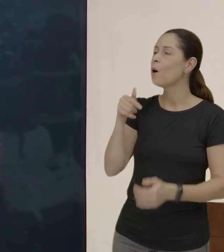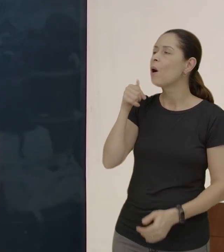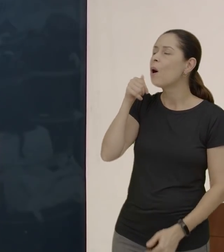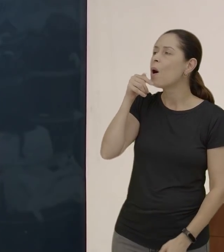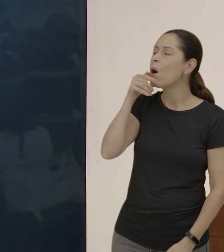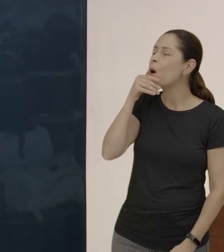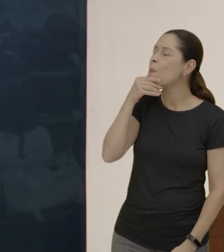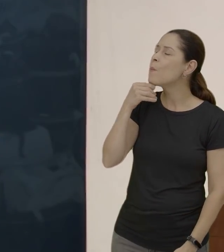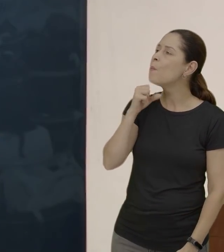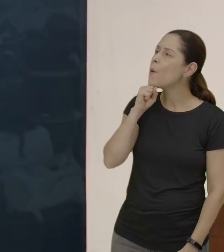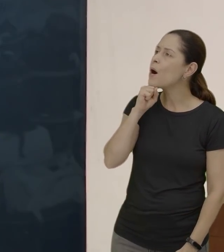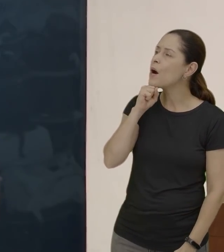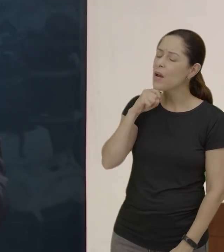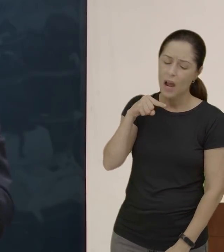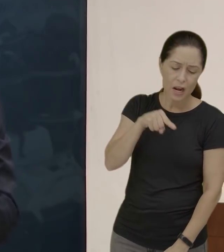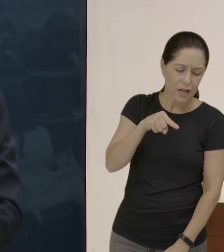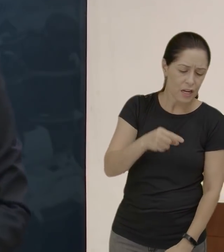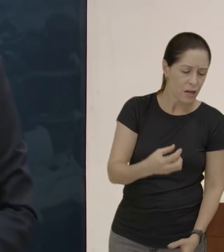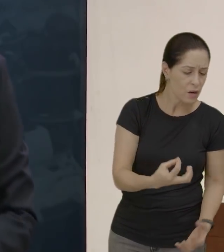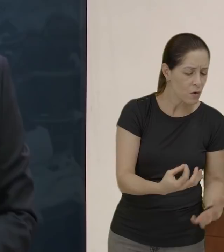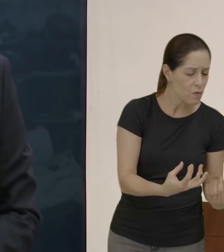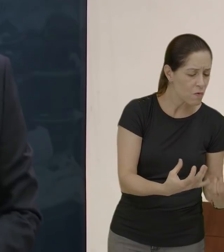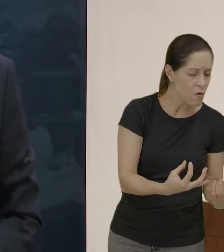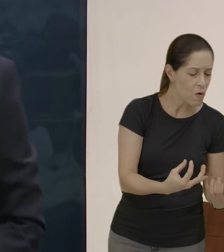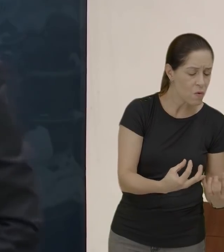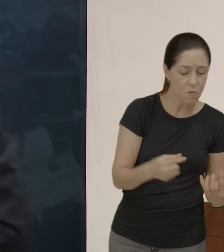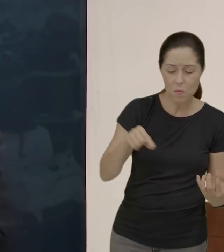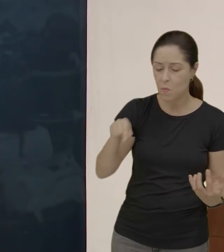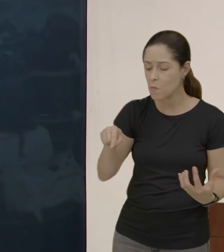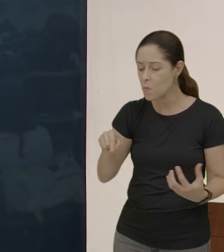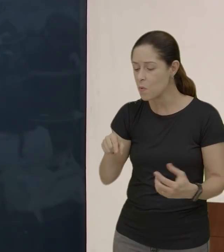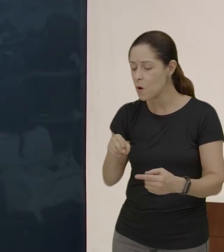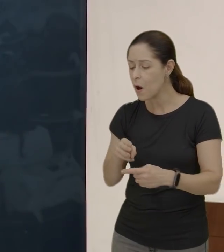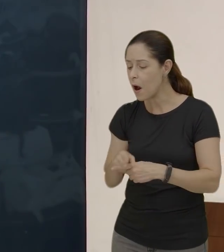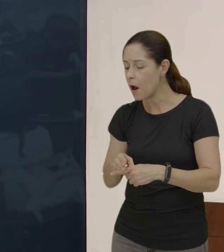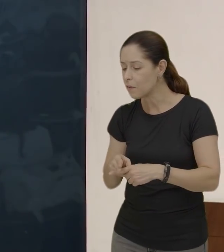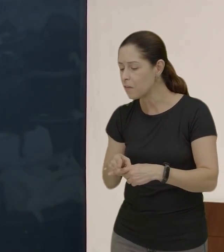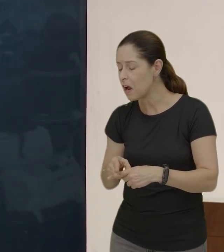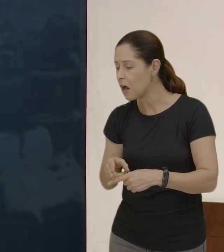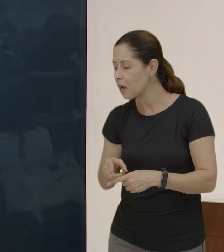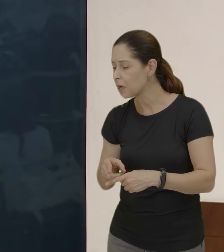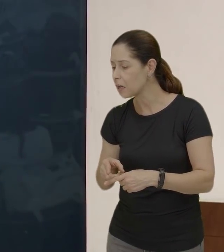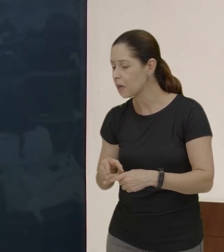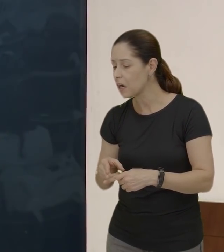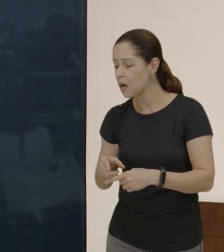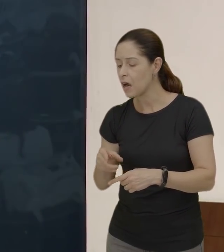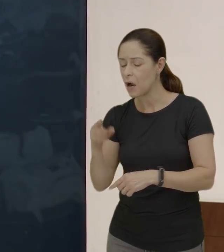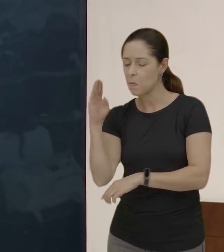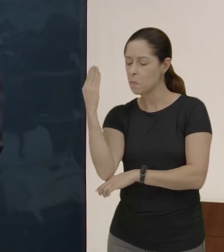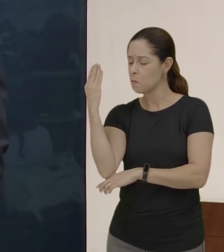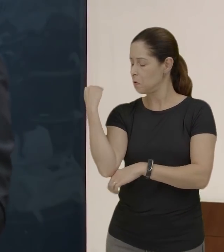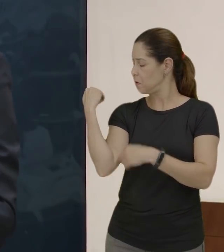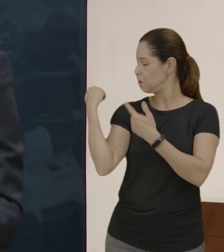aqui está o fogo, aqui está o cutelo, a lenha está nas costas dele mesmo, mas cadê o cordeiro para o